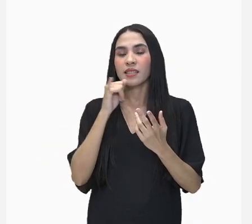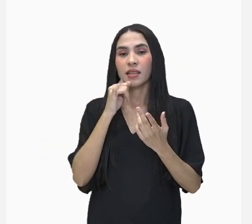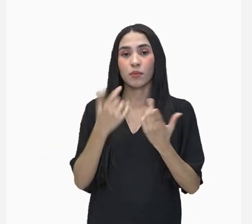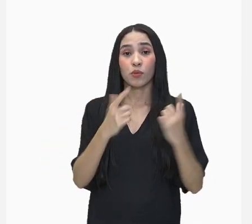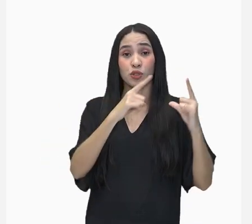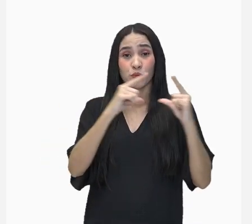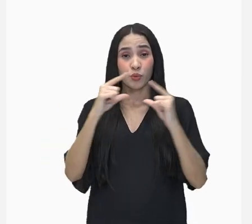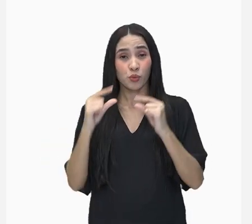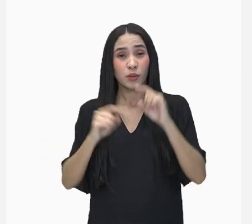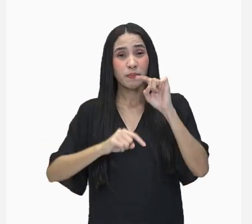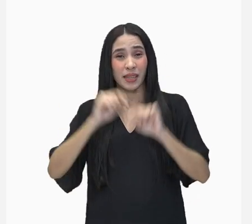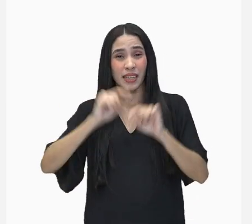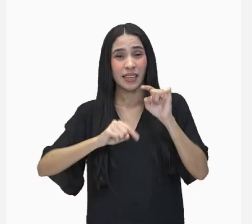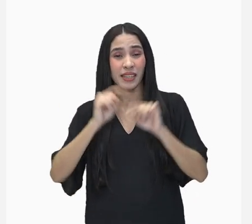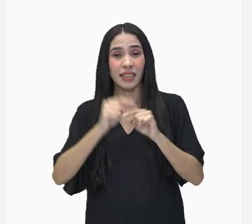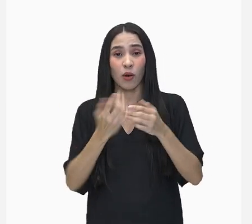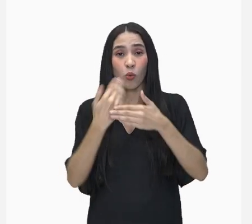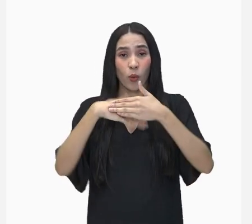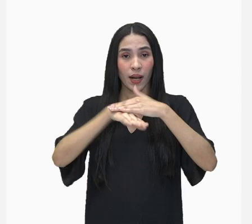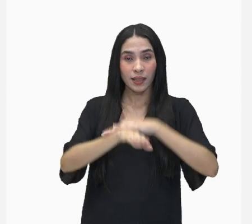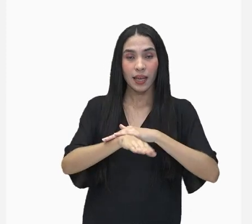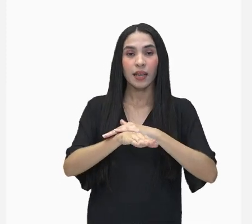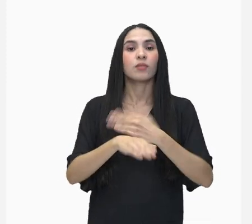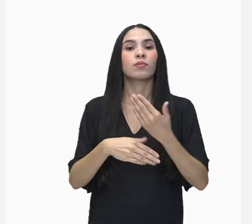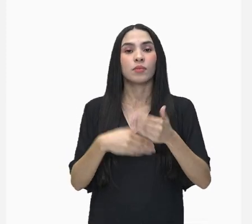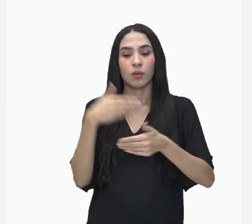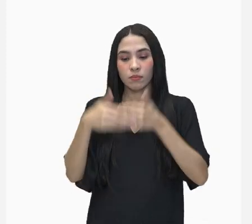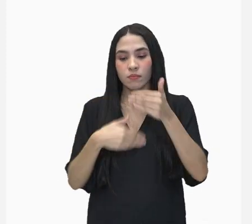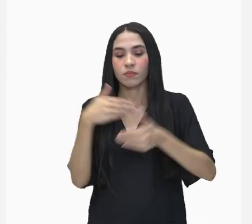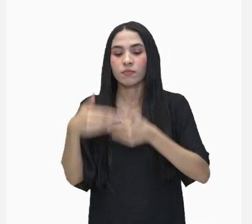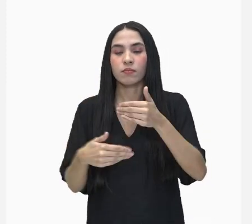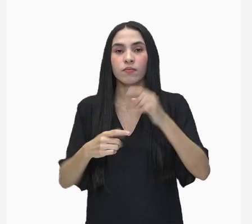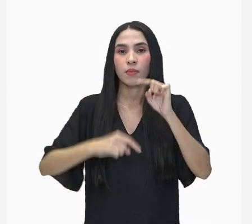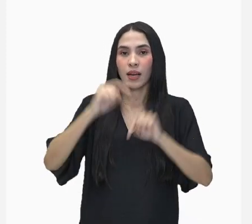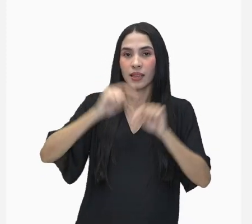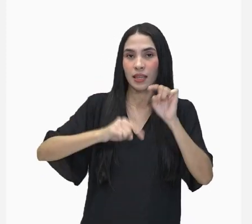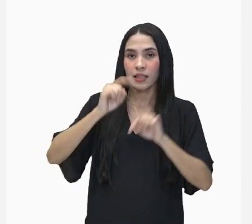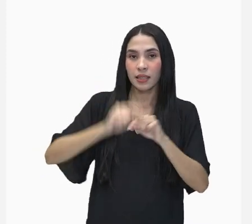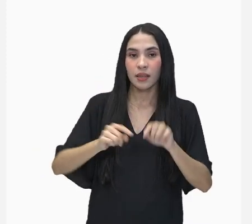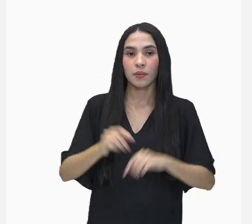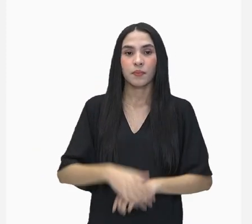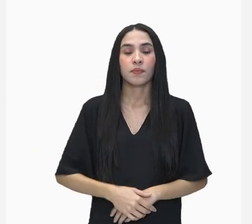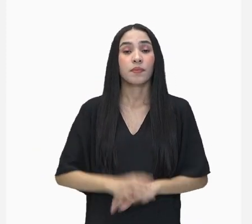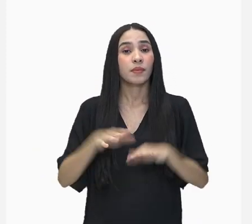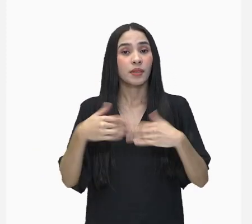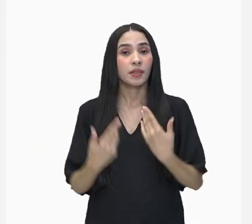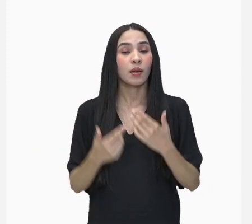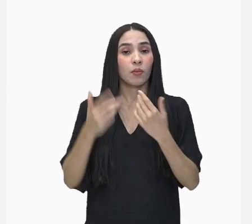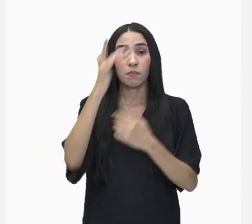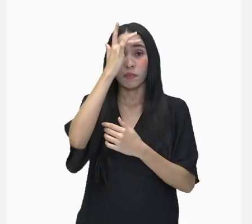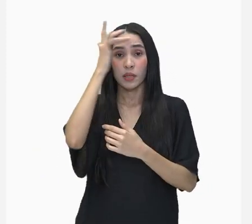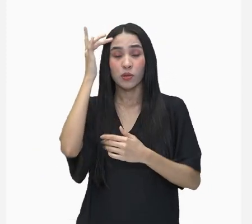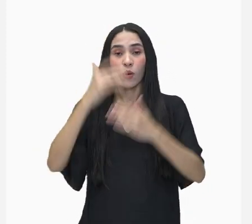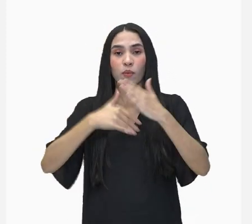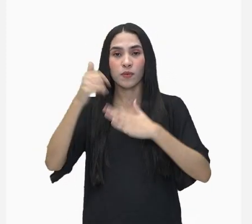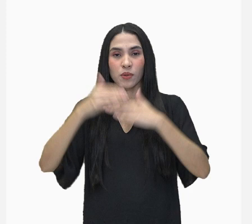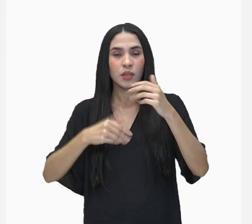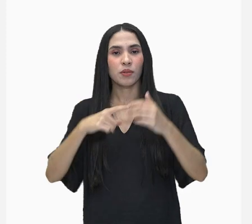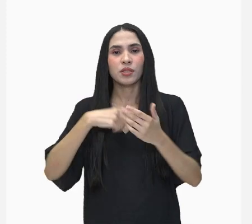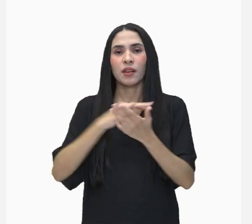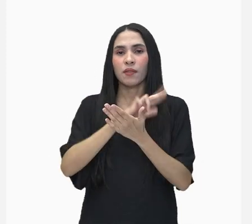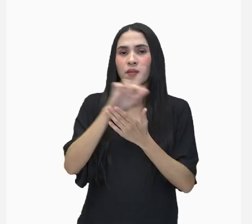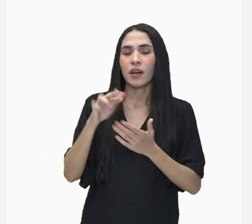Então, a produção ela ocorria de acordo com a entrada de matéria-prima e mercado consumidor. Então, o trabalhador ele tinha várias